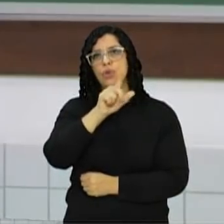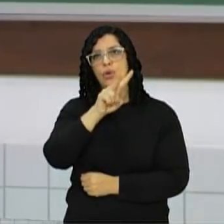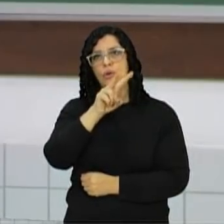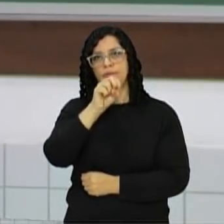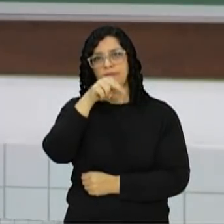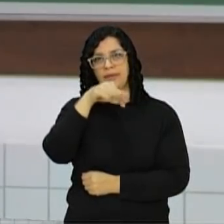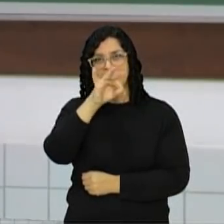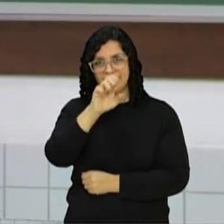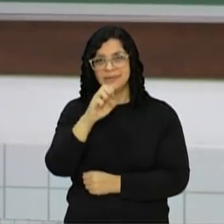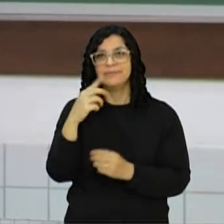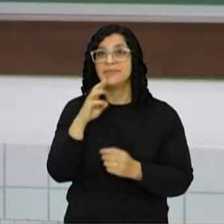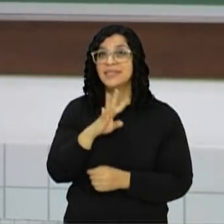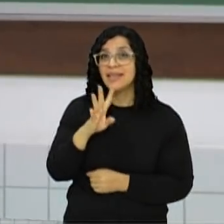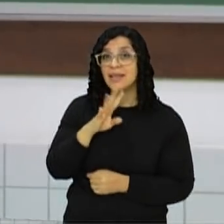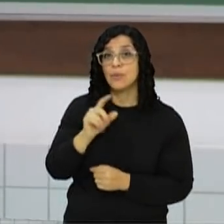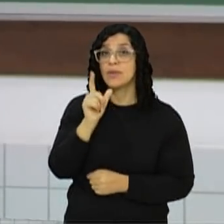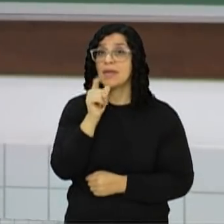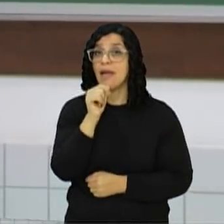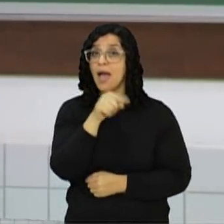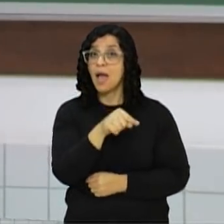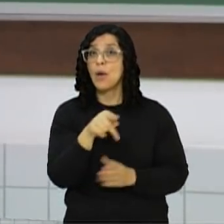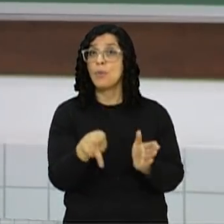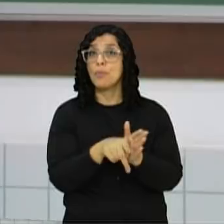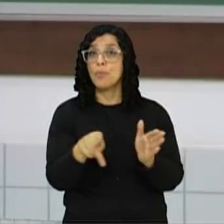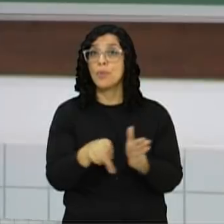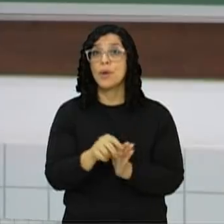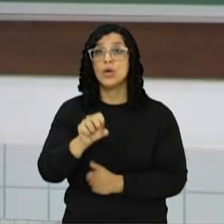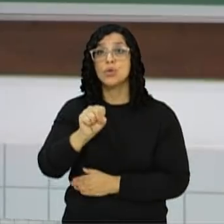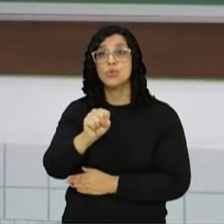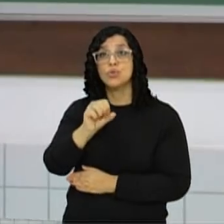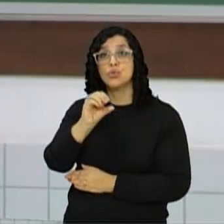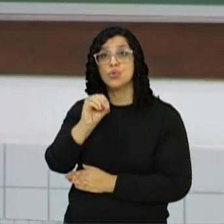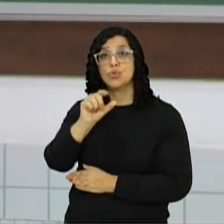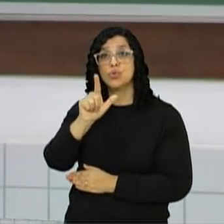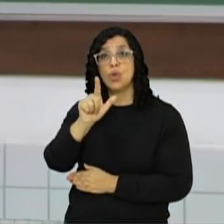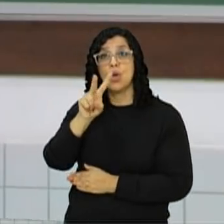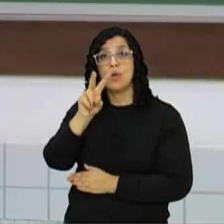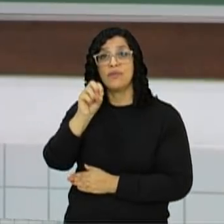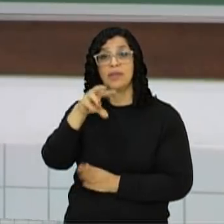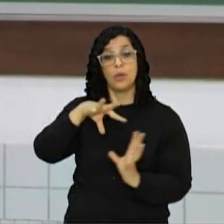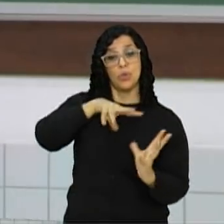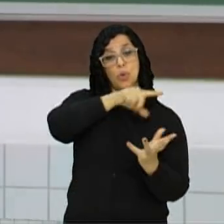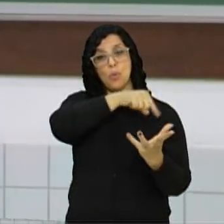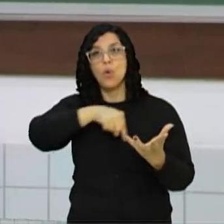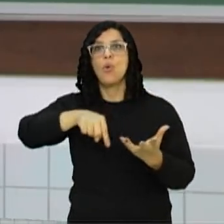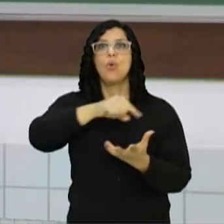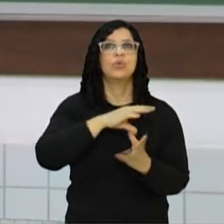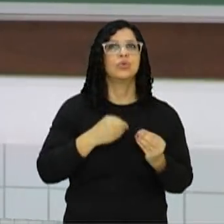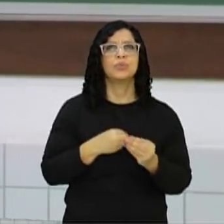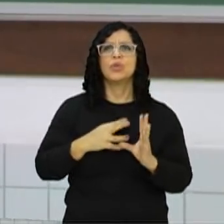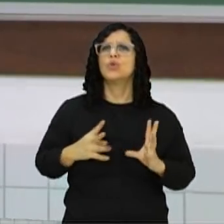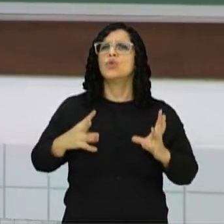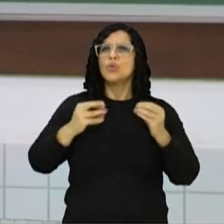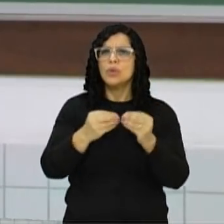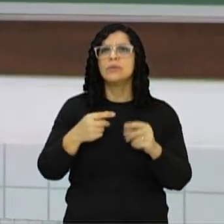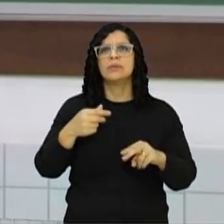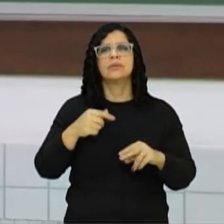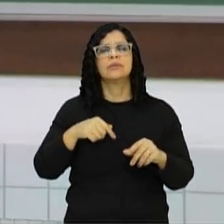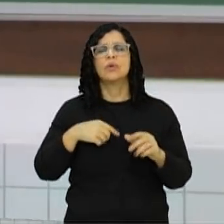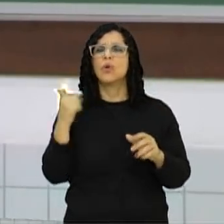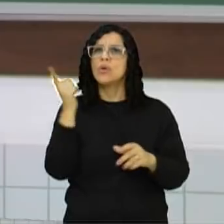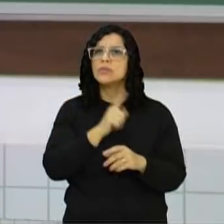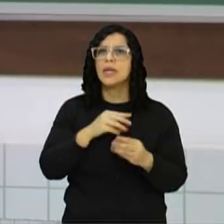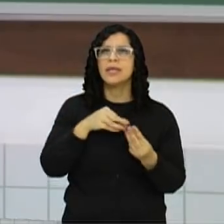dissolvê-los. Legal, né? E a água é considerada o solvente universal, porque ela praticamente